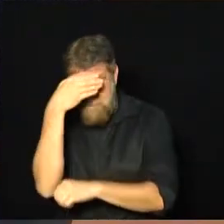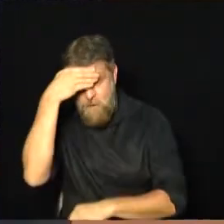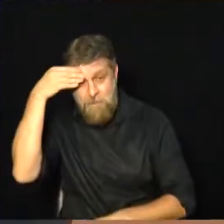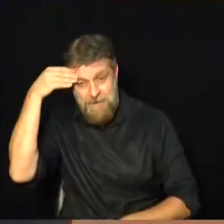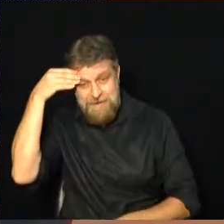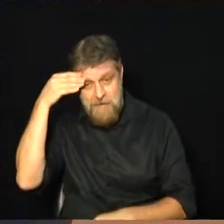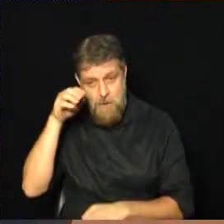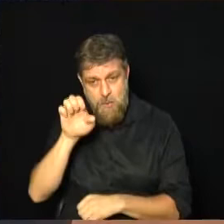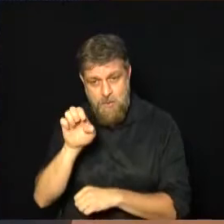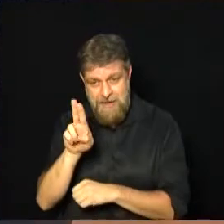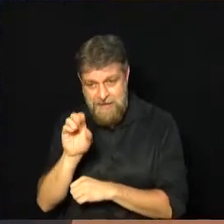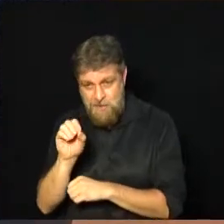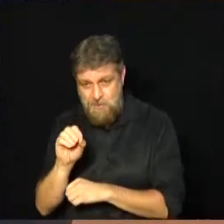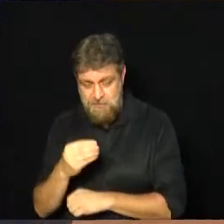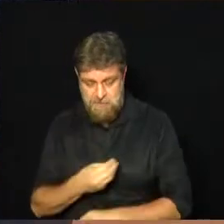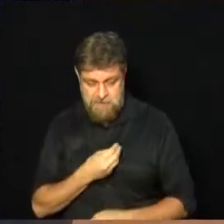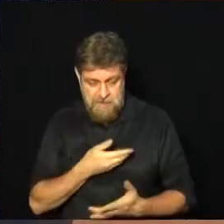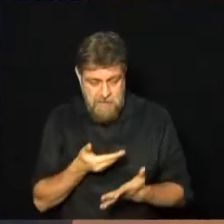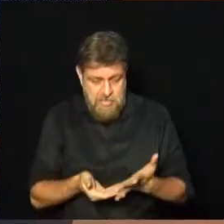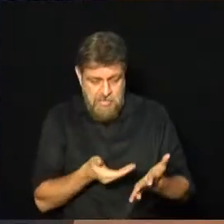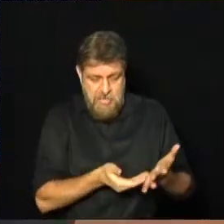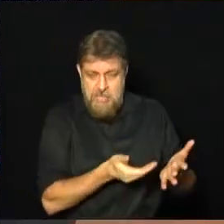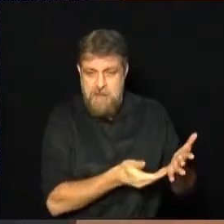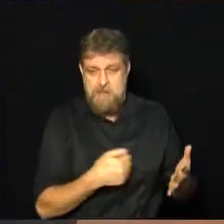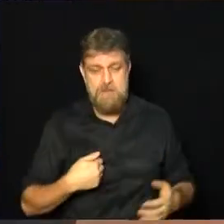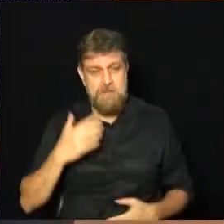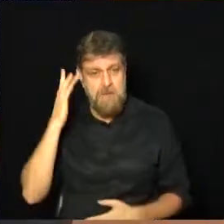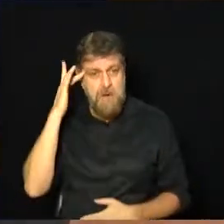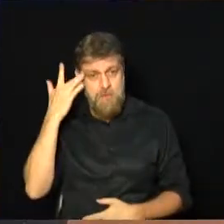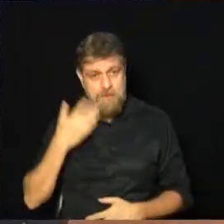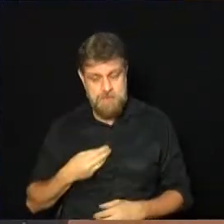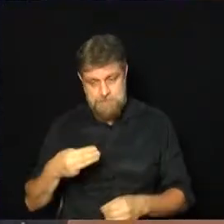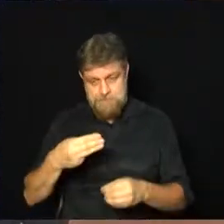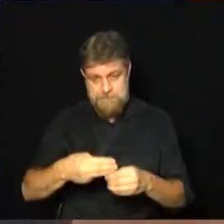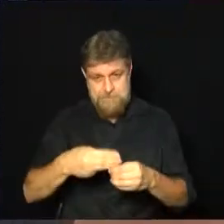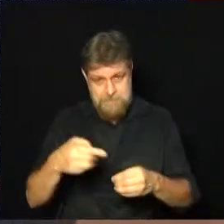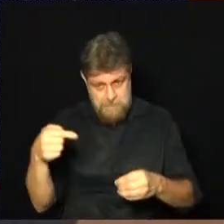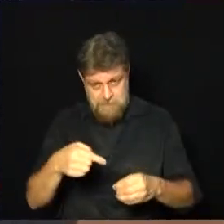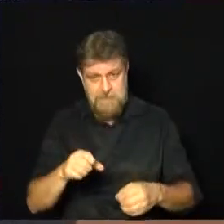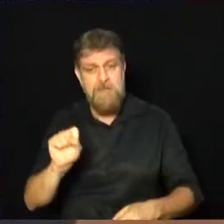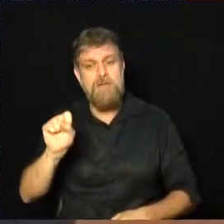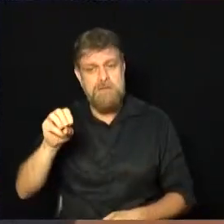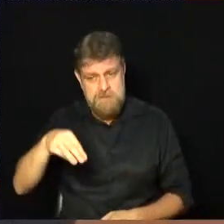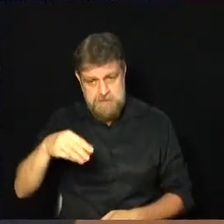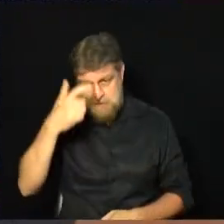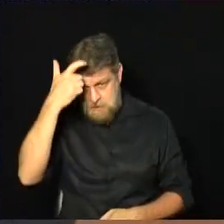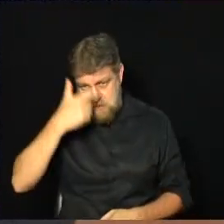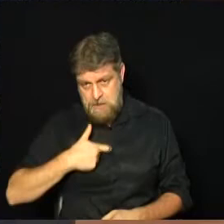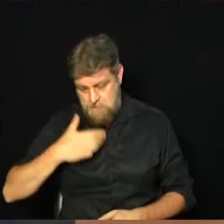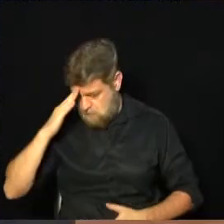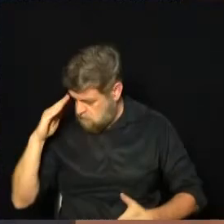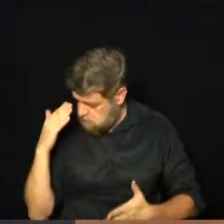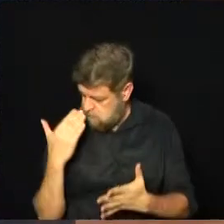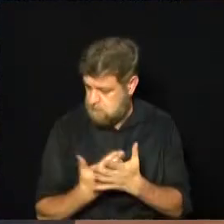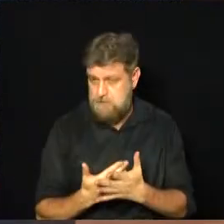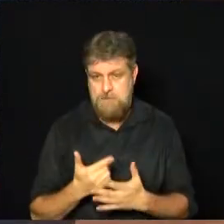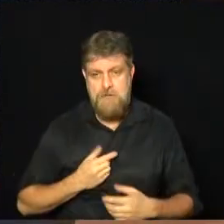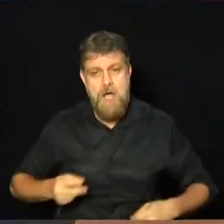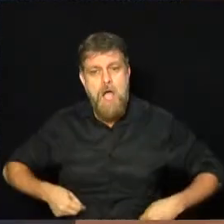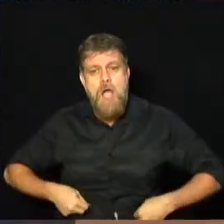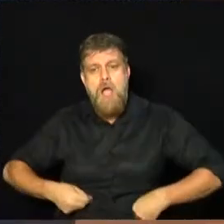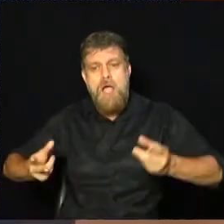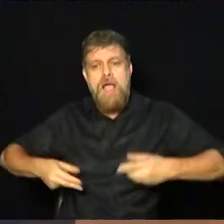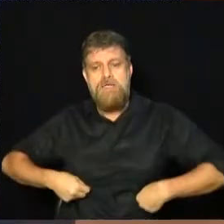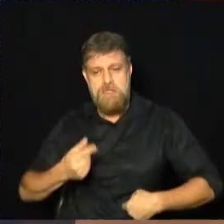foram perdidas. Então, eu acho que o município, ele tem sim, ele tem que sim, vai gastar dinheiro, tudo